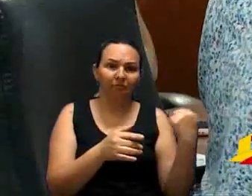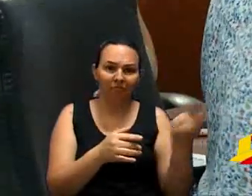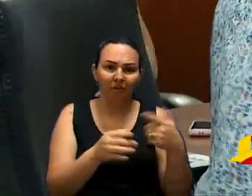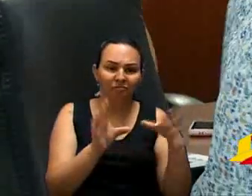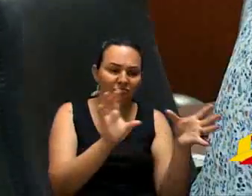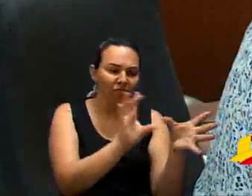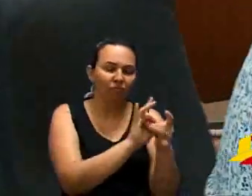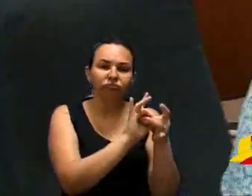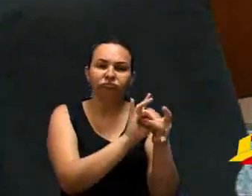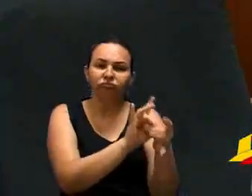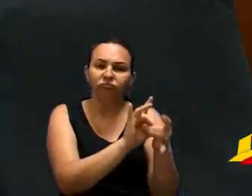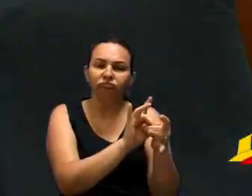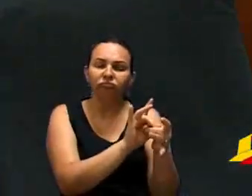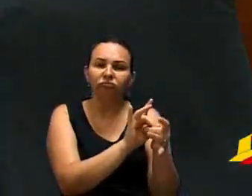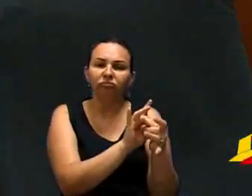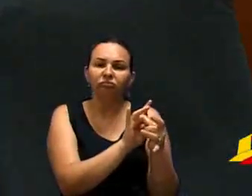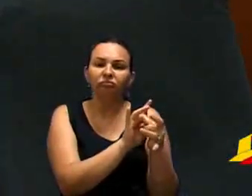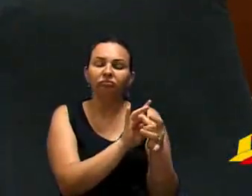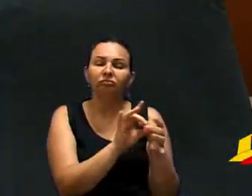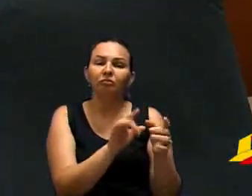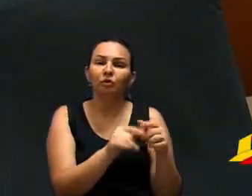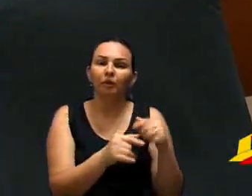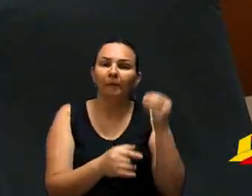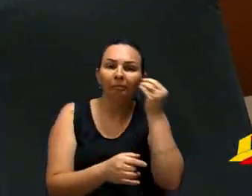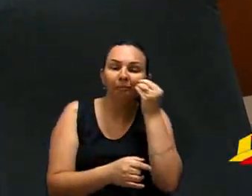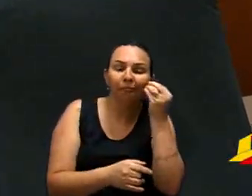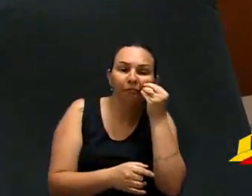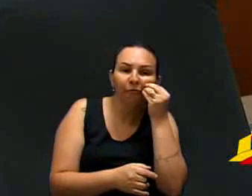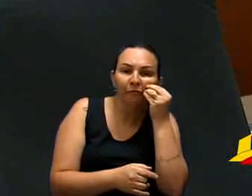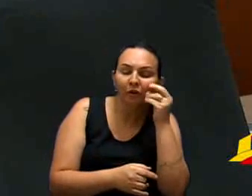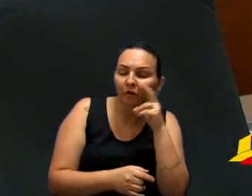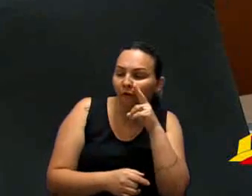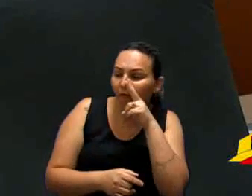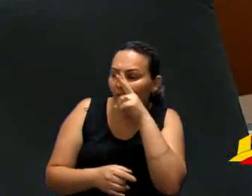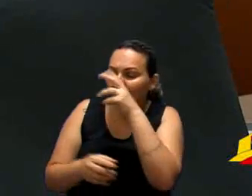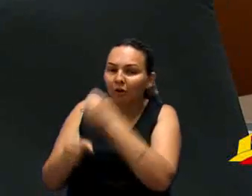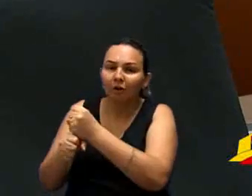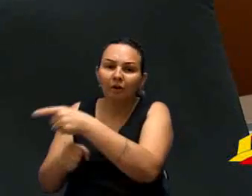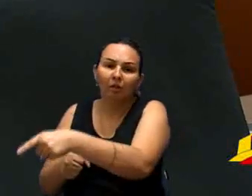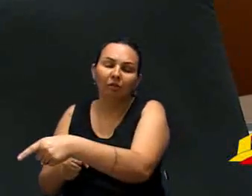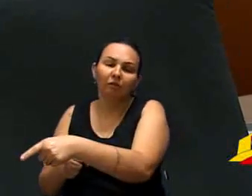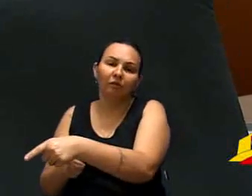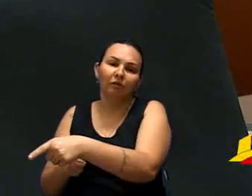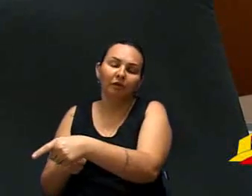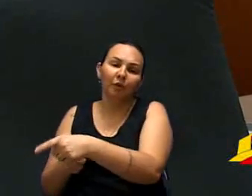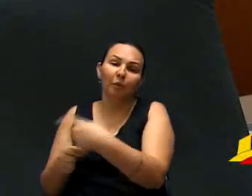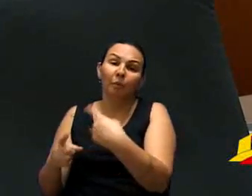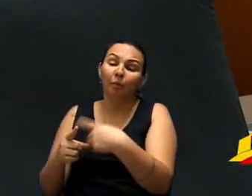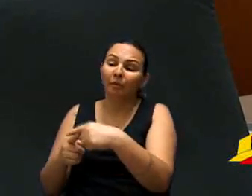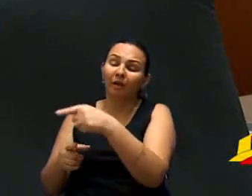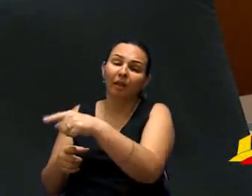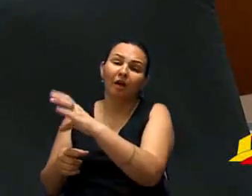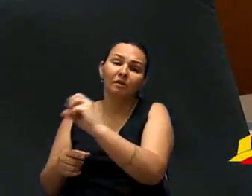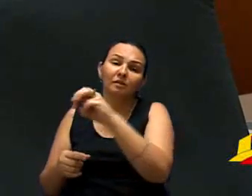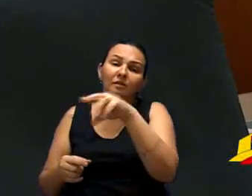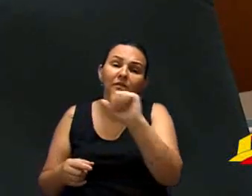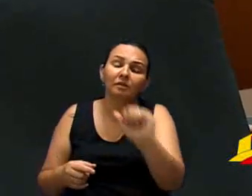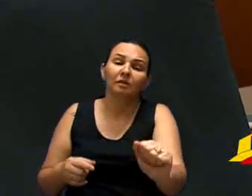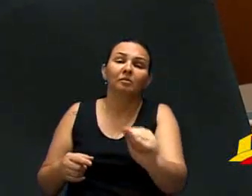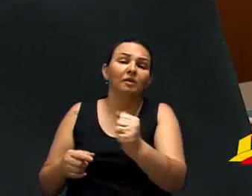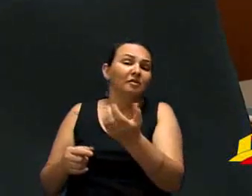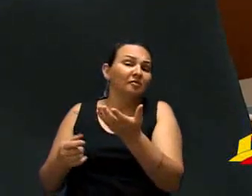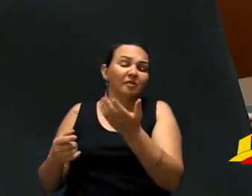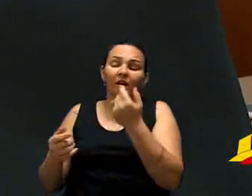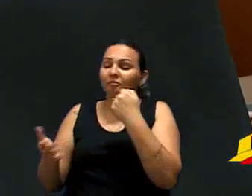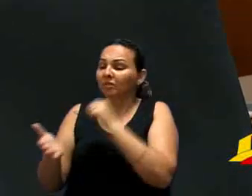não se nós que os ambientalistas se tentar fortalecer a cena nesse sentido porque no fundo o que ela falou que ela escreve